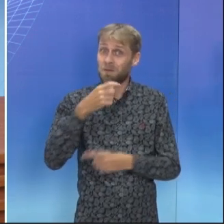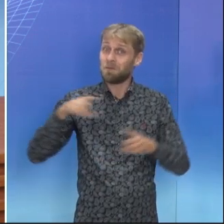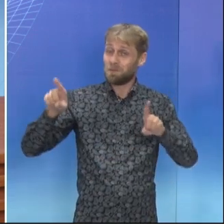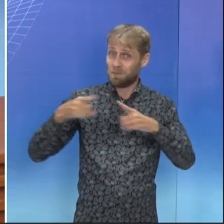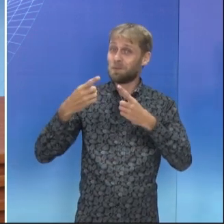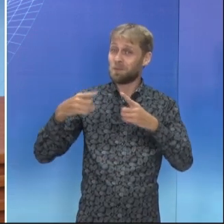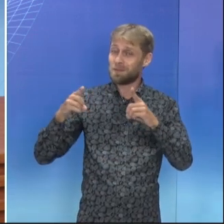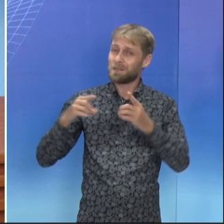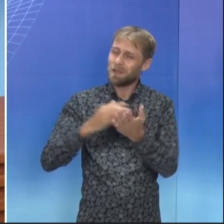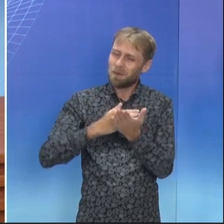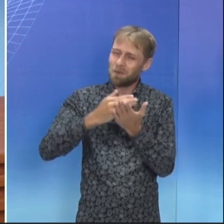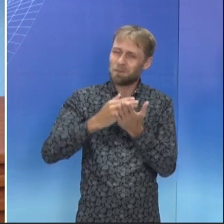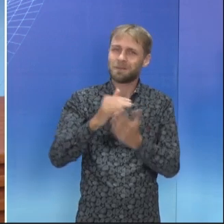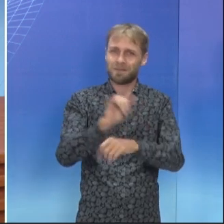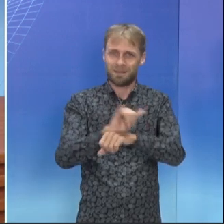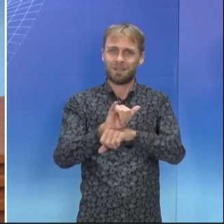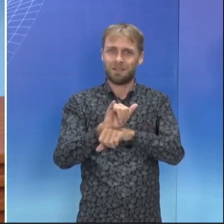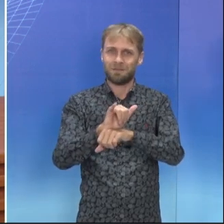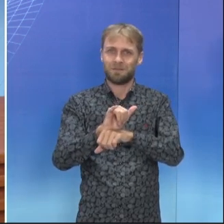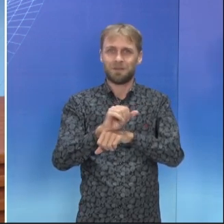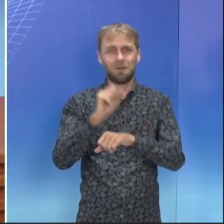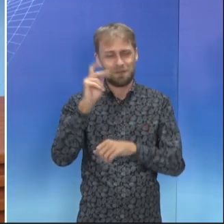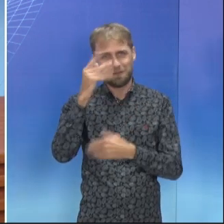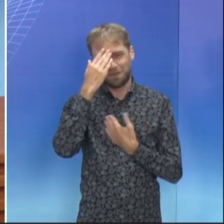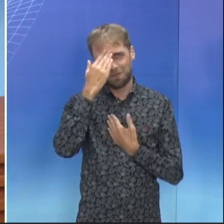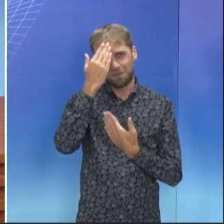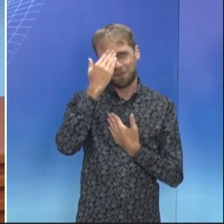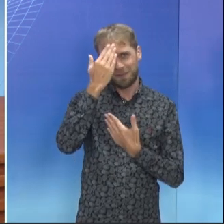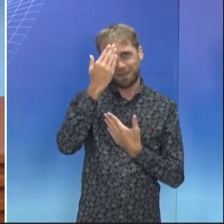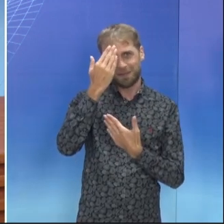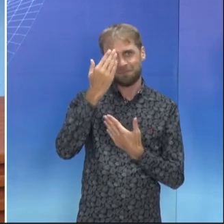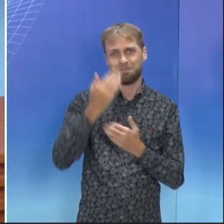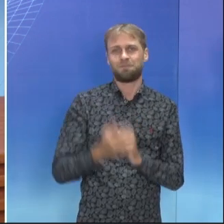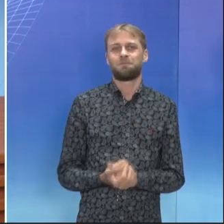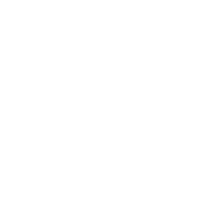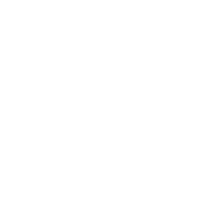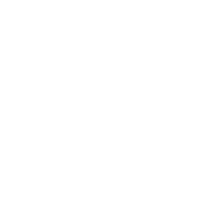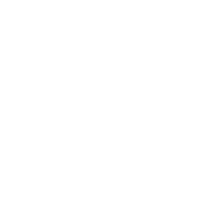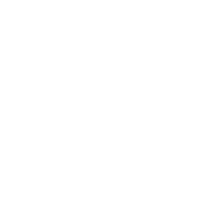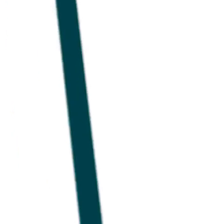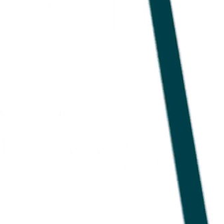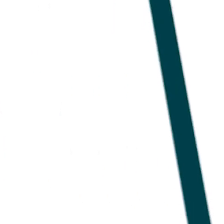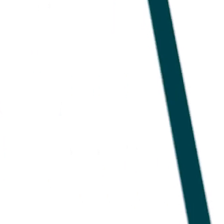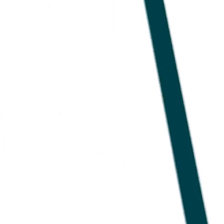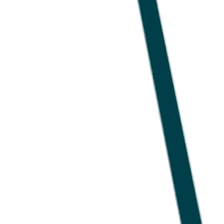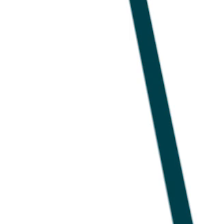sugestão de músicas para a gente conversar numa live, tá certo? Obrigada, até mais!